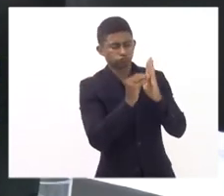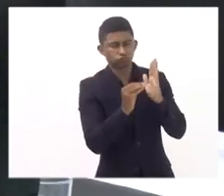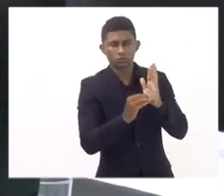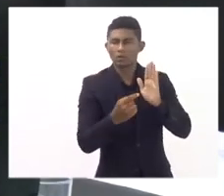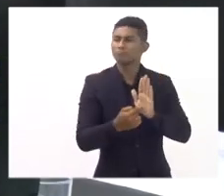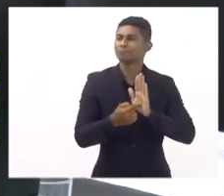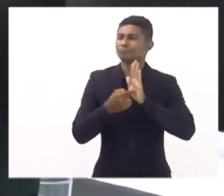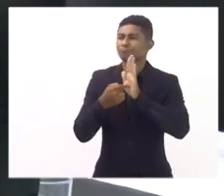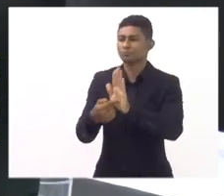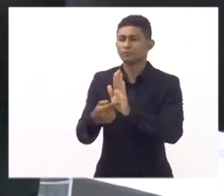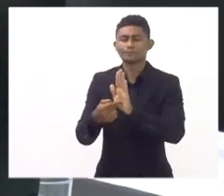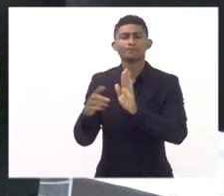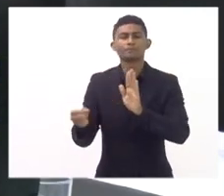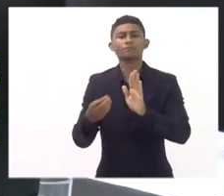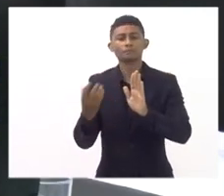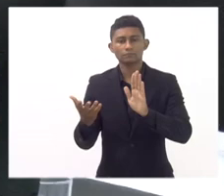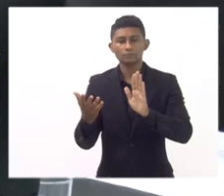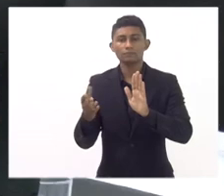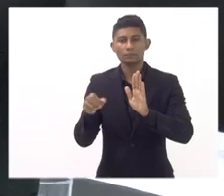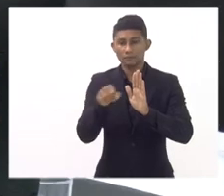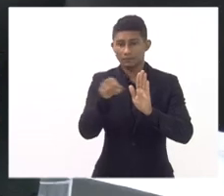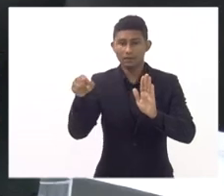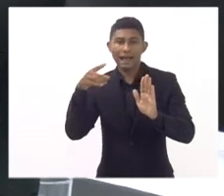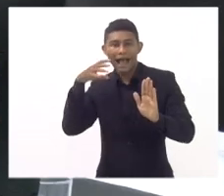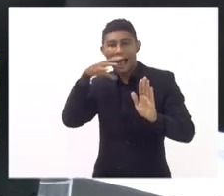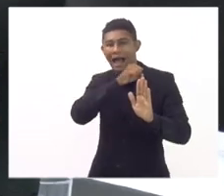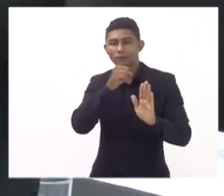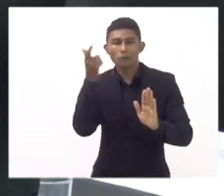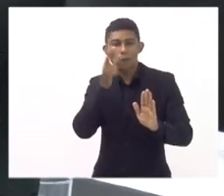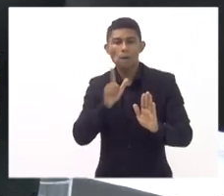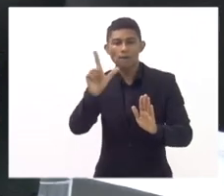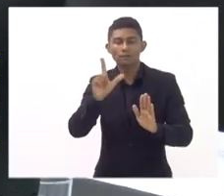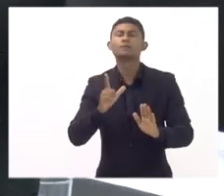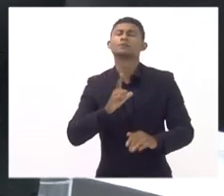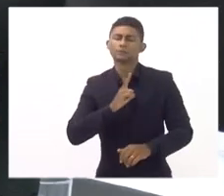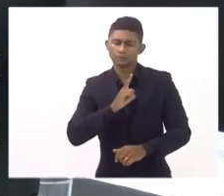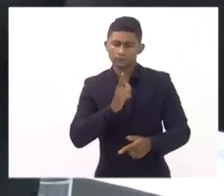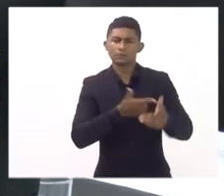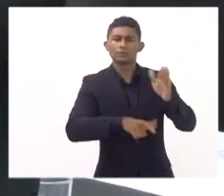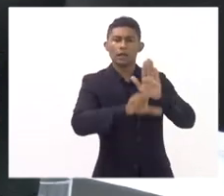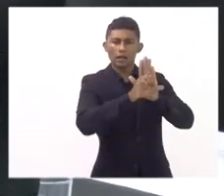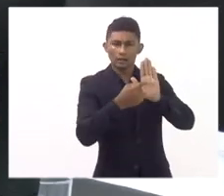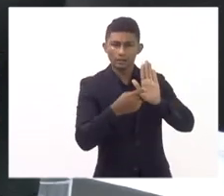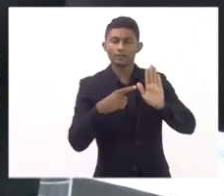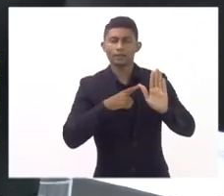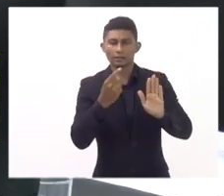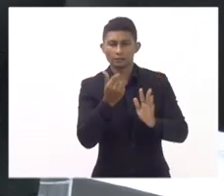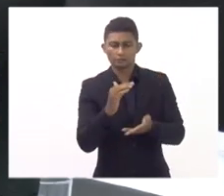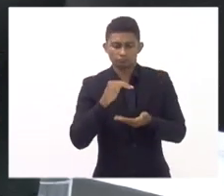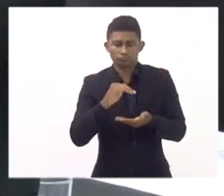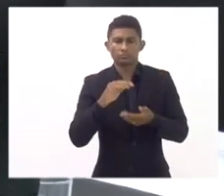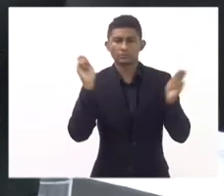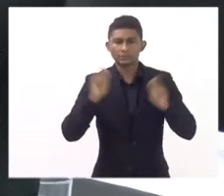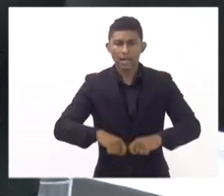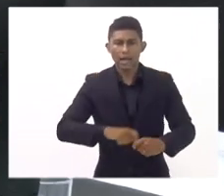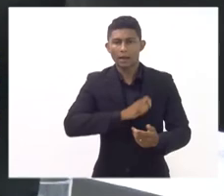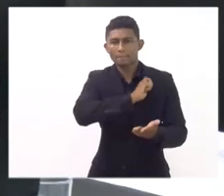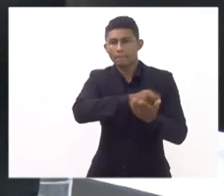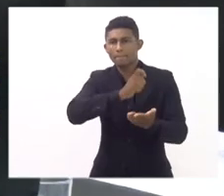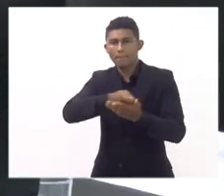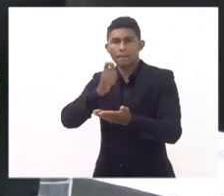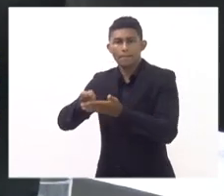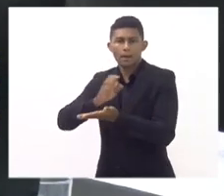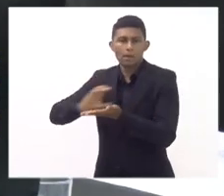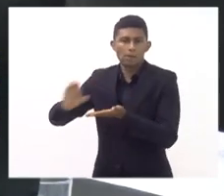que os trabalhos caminhem o mais rápido possível. Tem uma lei em vigor, temos fonte de custeio, temos capacidade de pagamento e temos